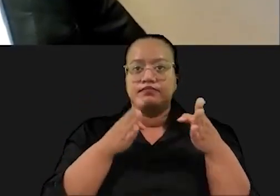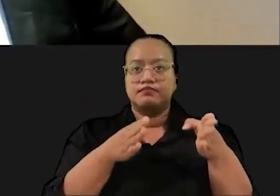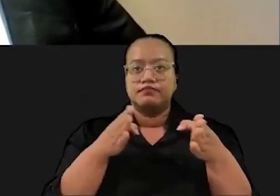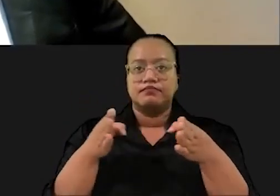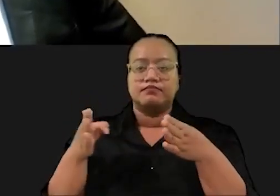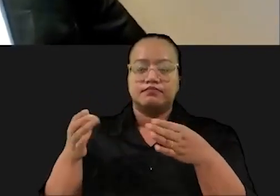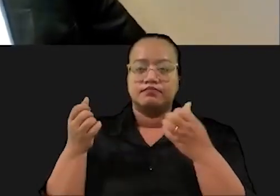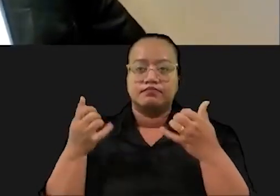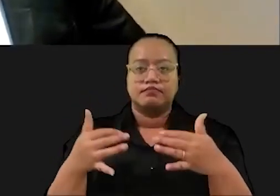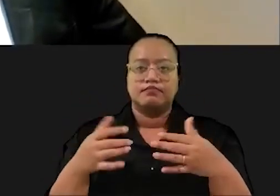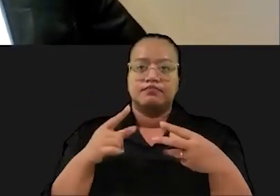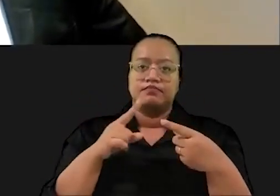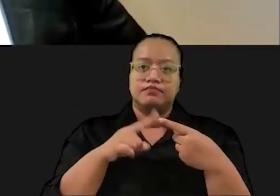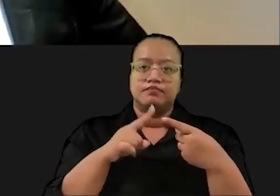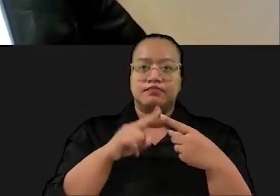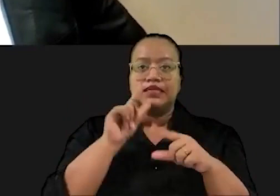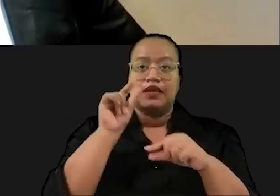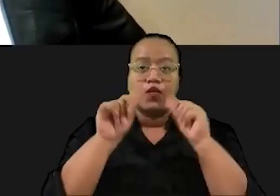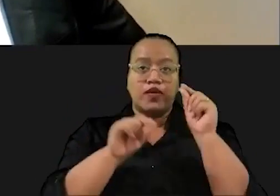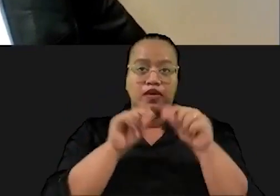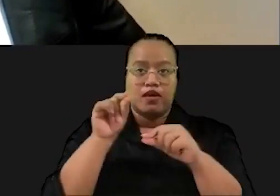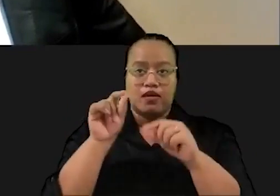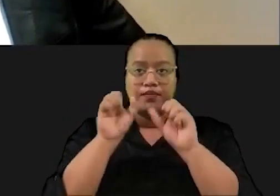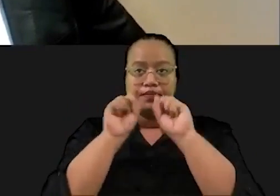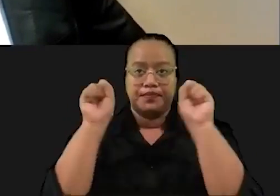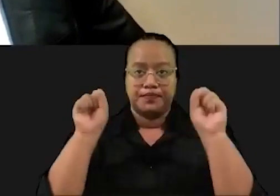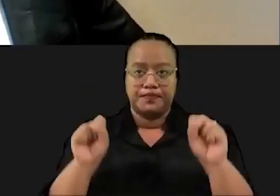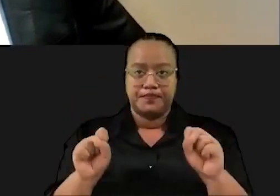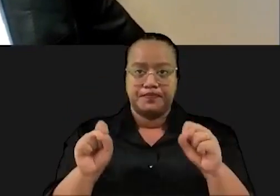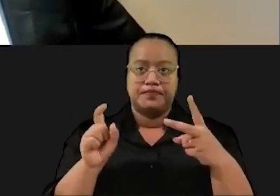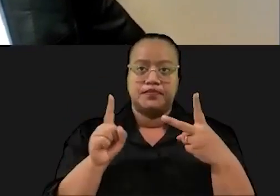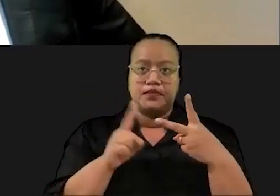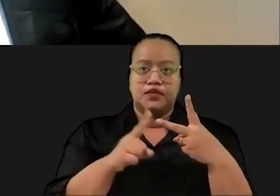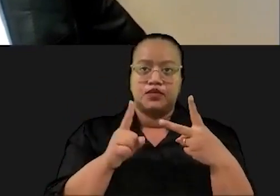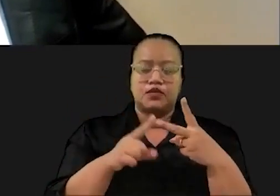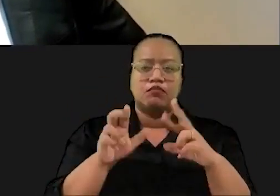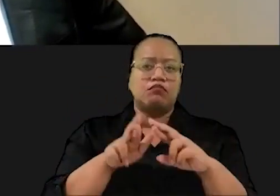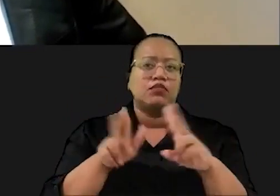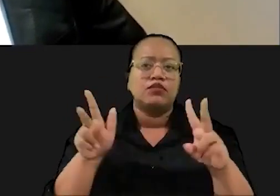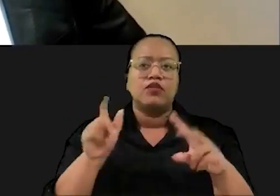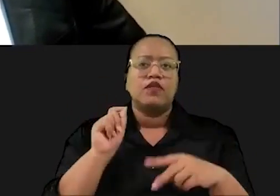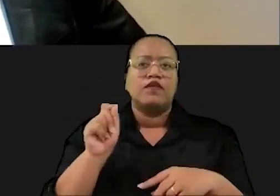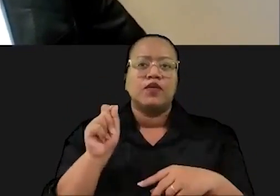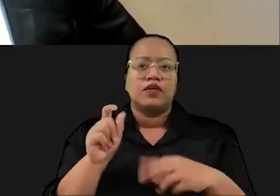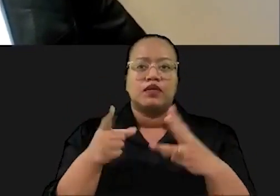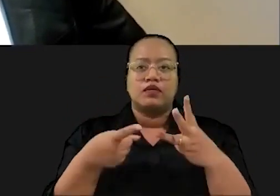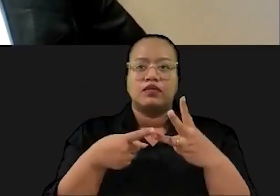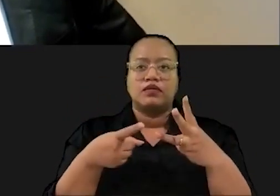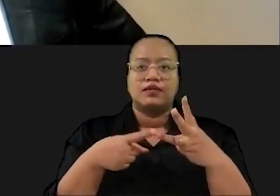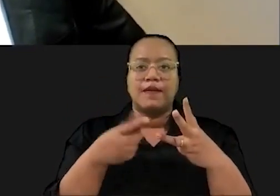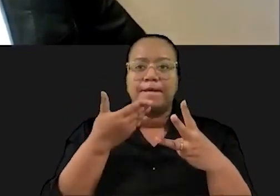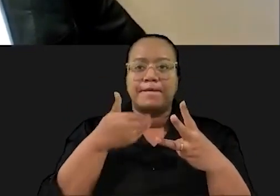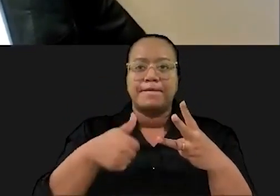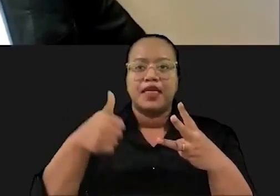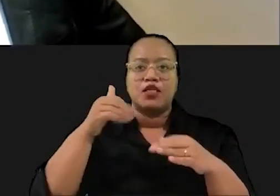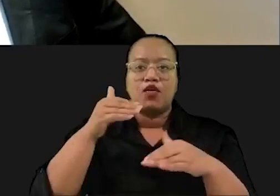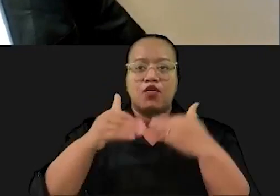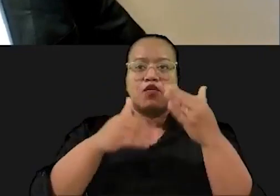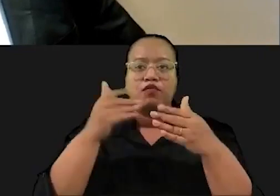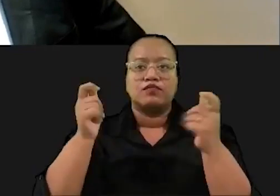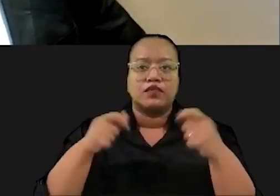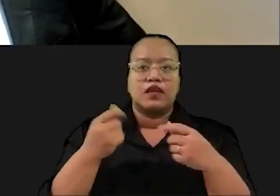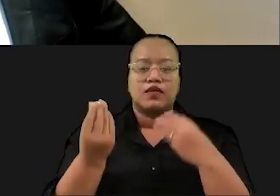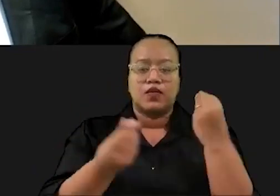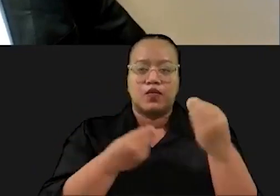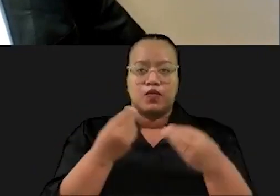o sistema, qual o diferencial do PJE e como que nós podemos melhorá-lo. A ideia não é fazer uma defesa do